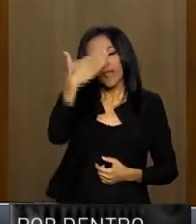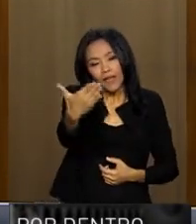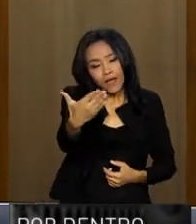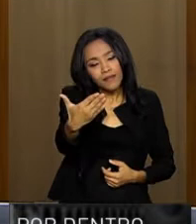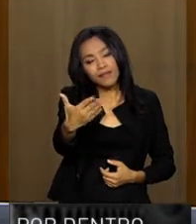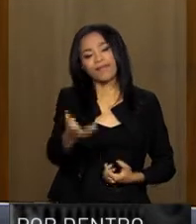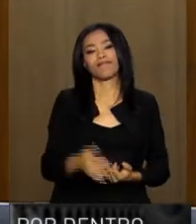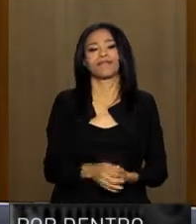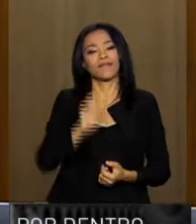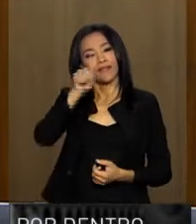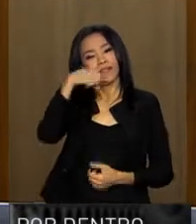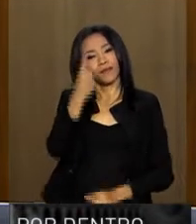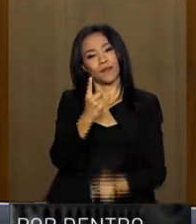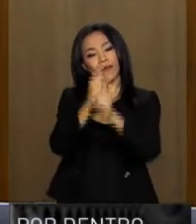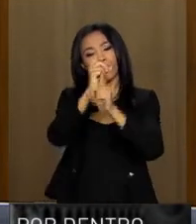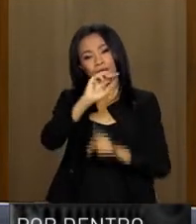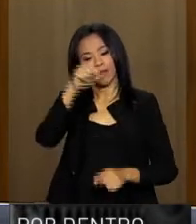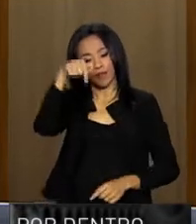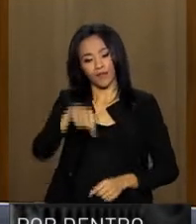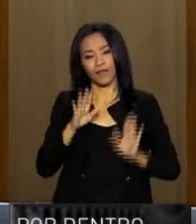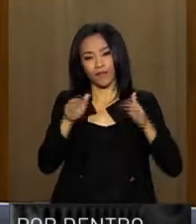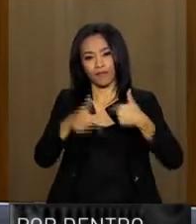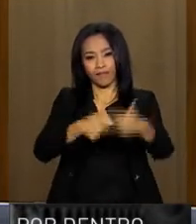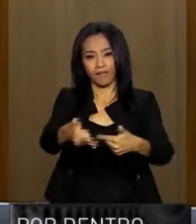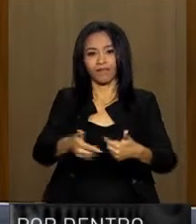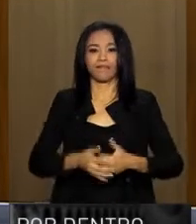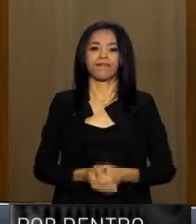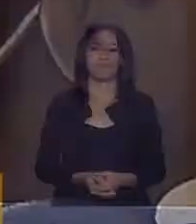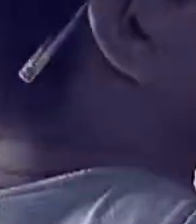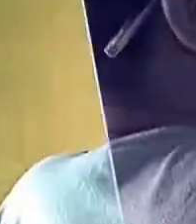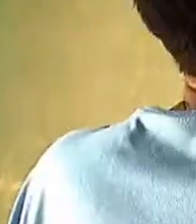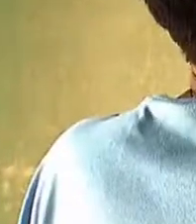pela companhia e até o próximo por dentro do governo